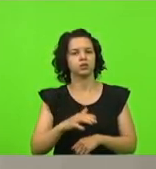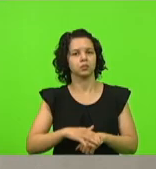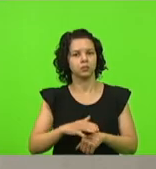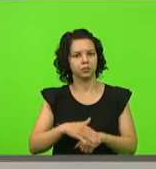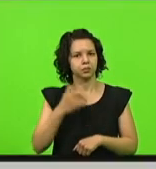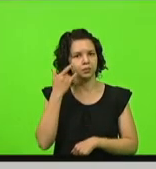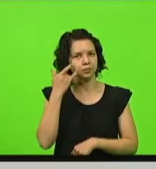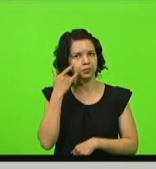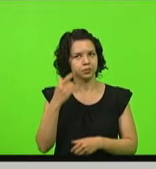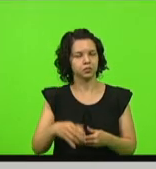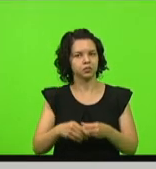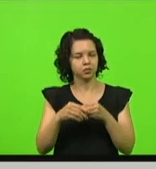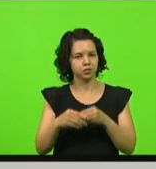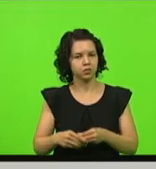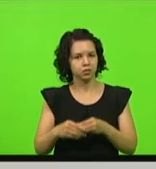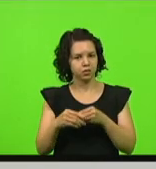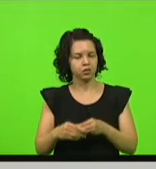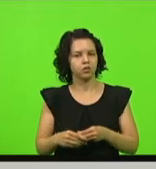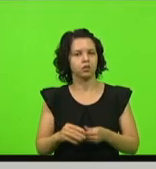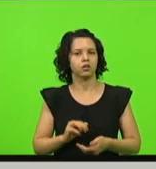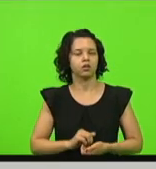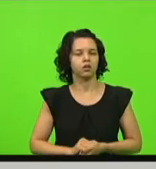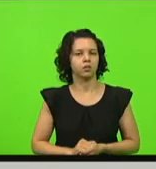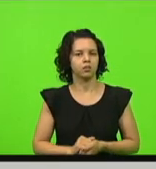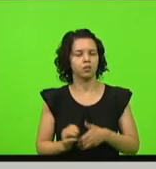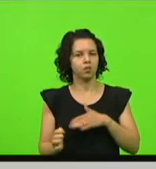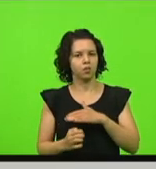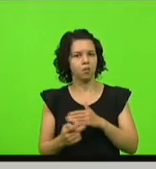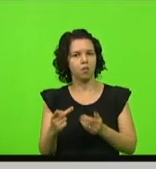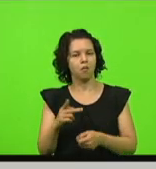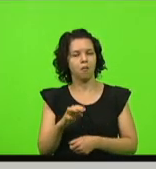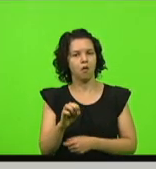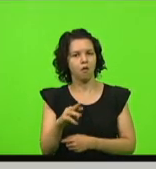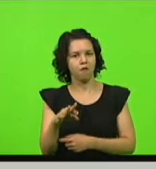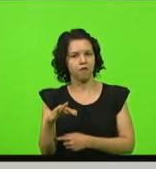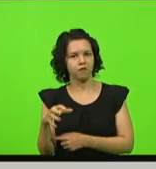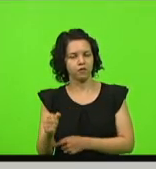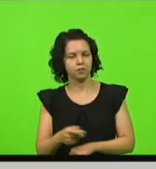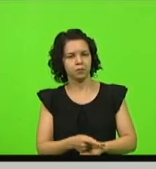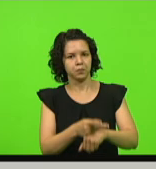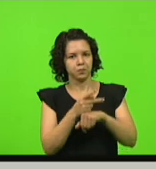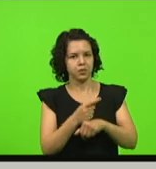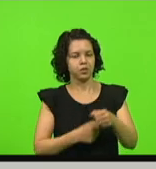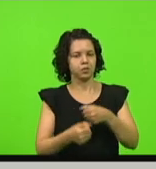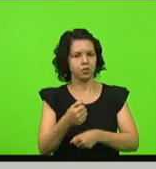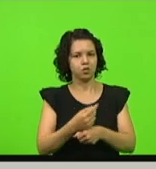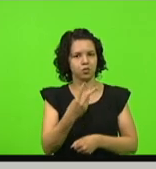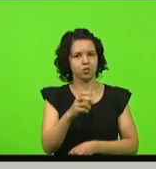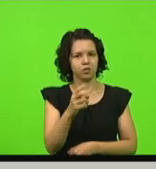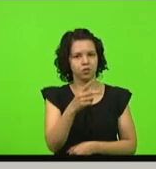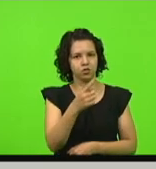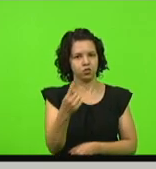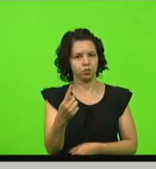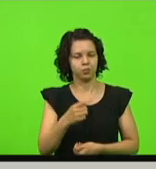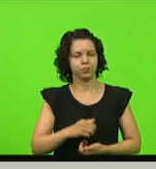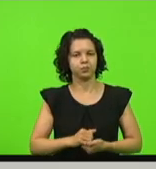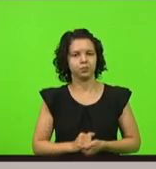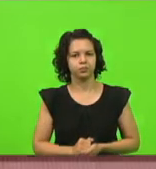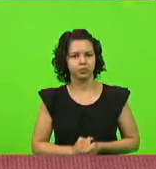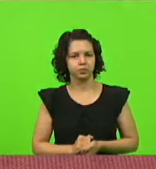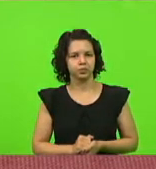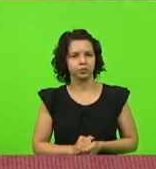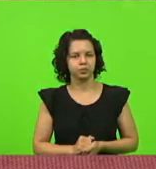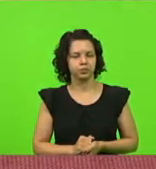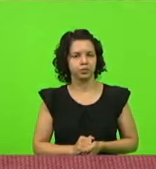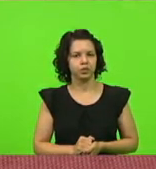São Francisco pelos resultados obtidos no Prêmio Destaque Empresarial 2021, promovido pela Associação Empresarial de São Miguel do Oeste. Em discussão, não havendo quem queira